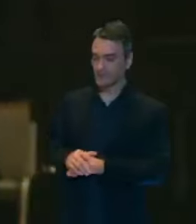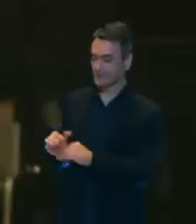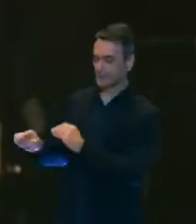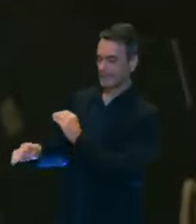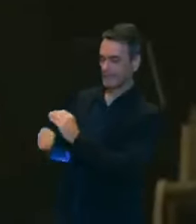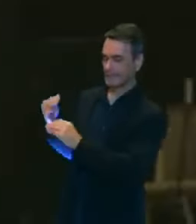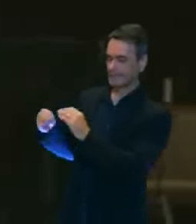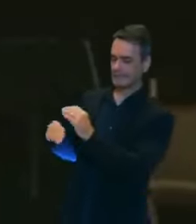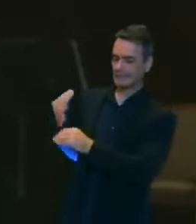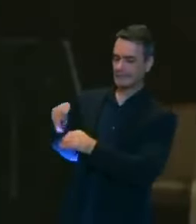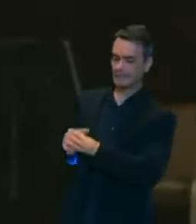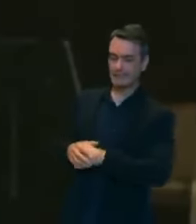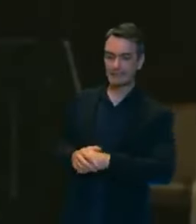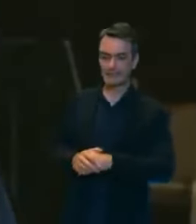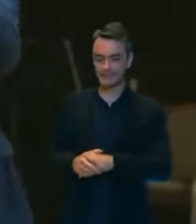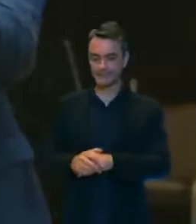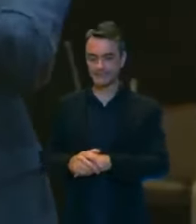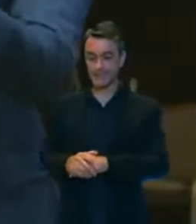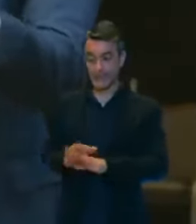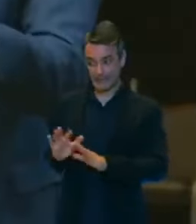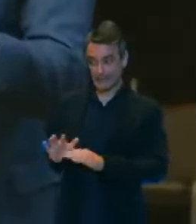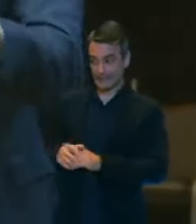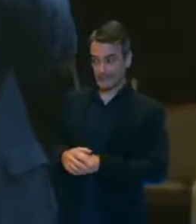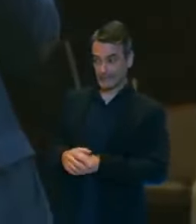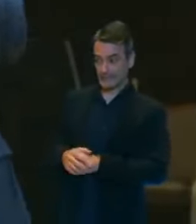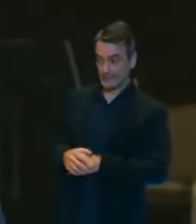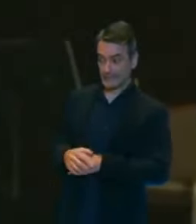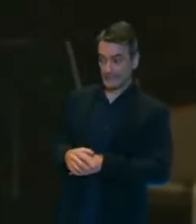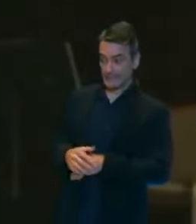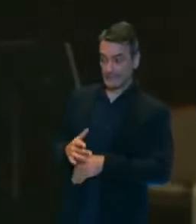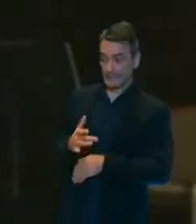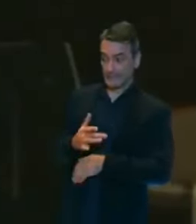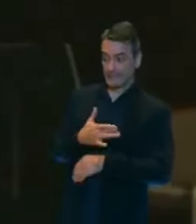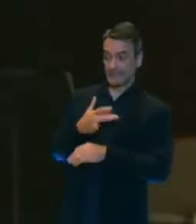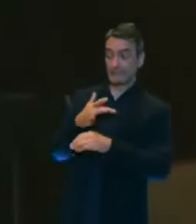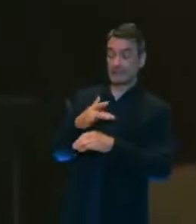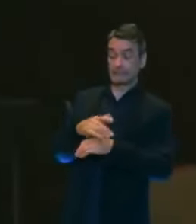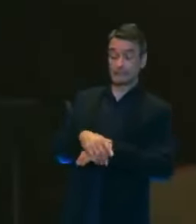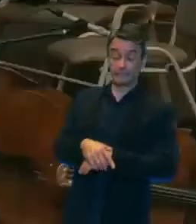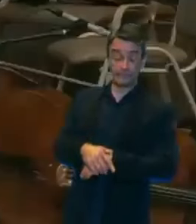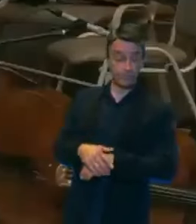Sabe aquelas que vêm para machucar, o objetivo é machucar.